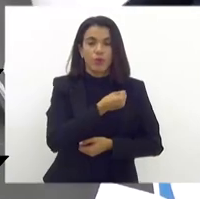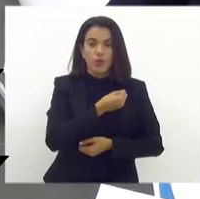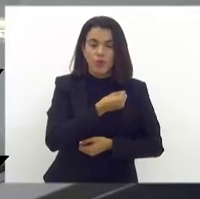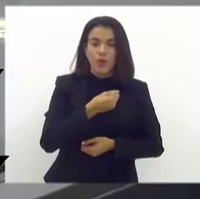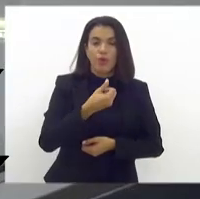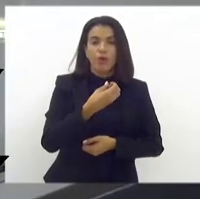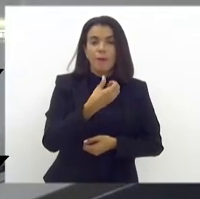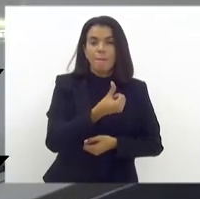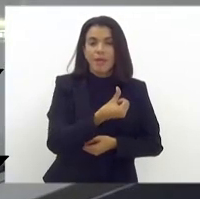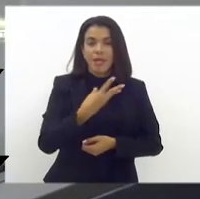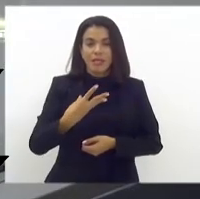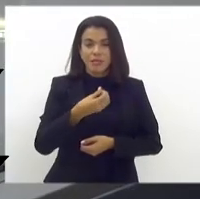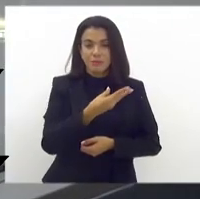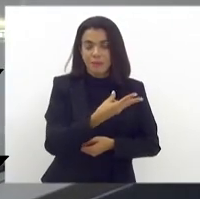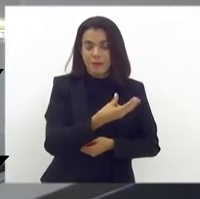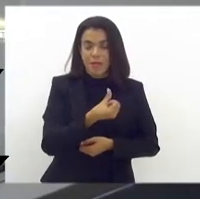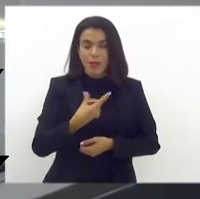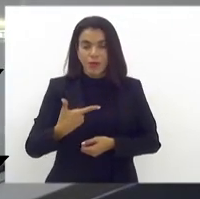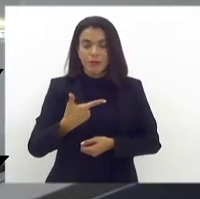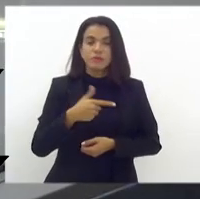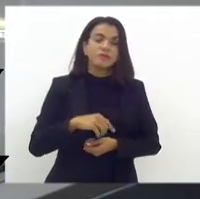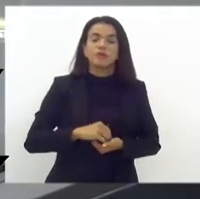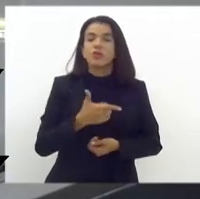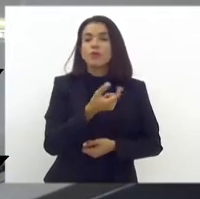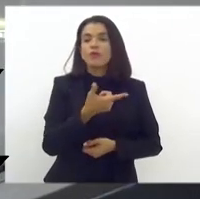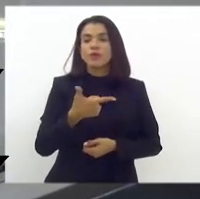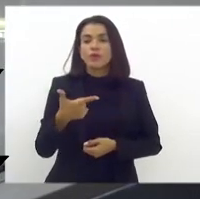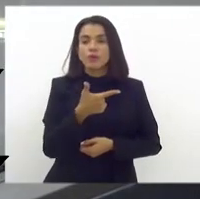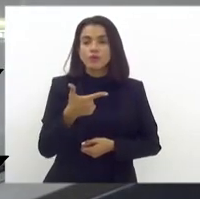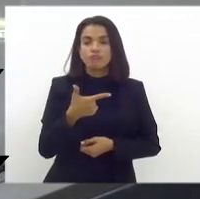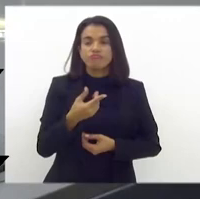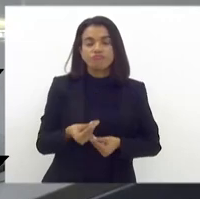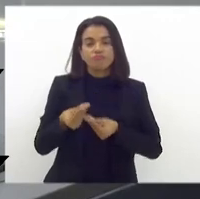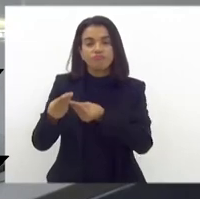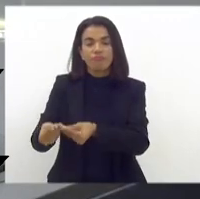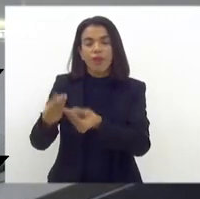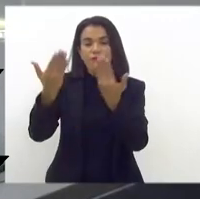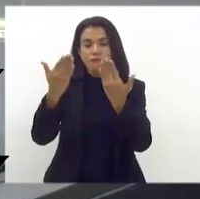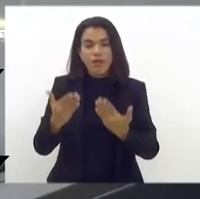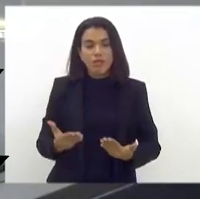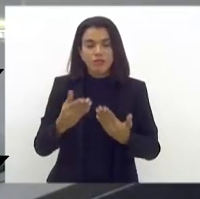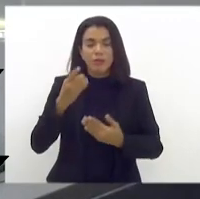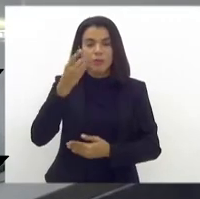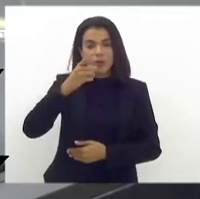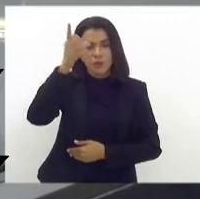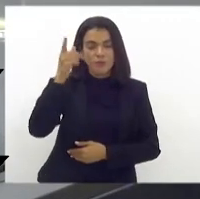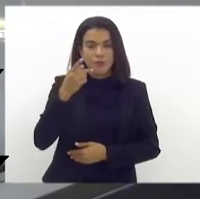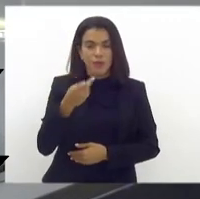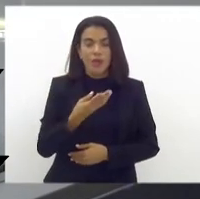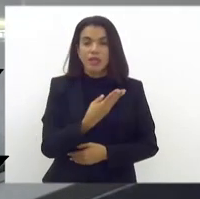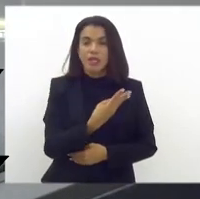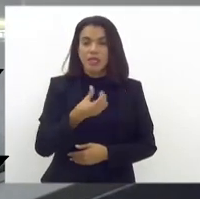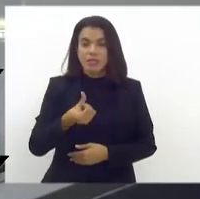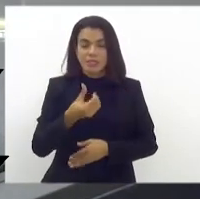Verônica Lima, o PL 6362 de 22, projeto com vistas para o deputado Luiz Paulo. Passo ao